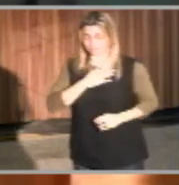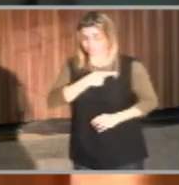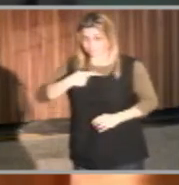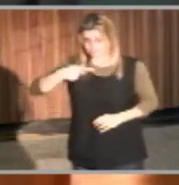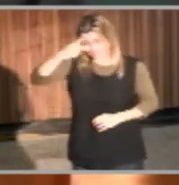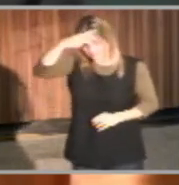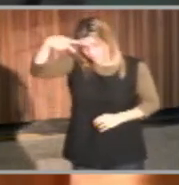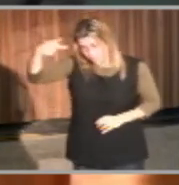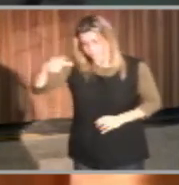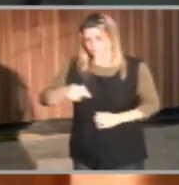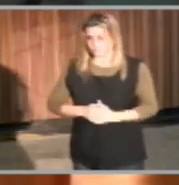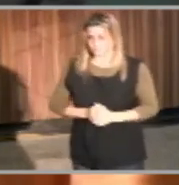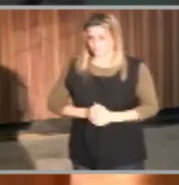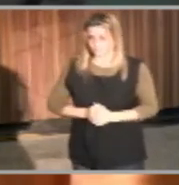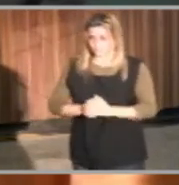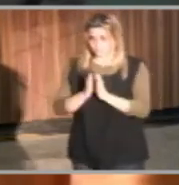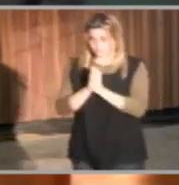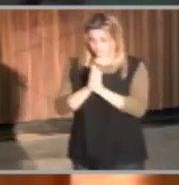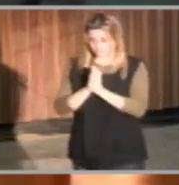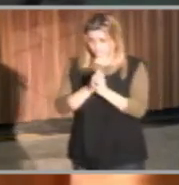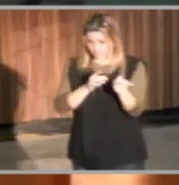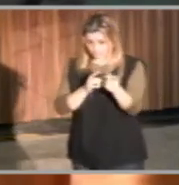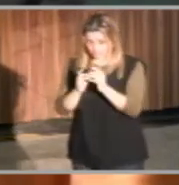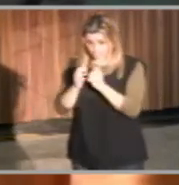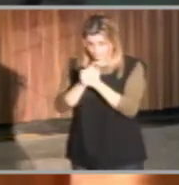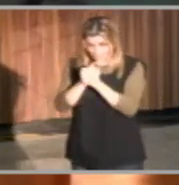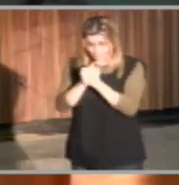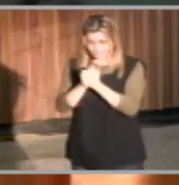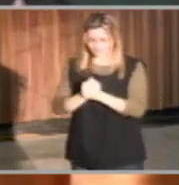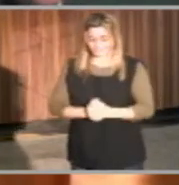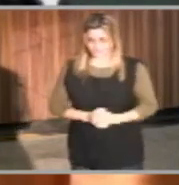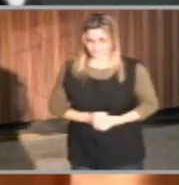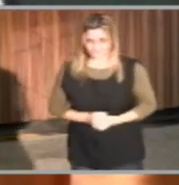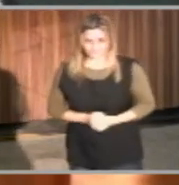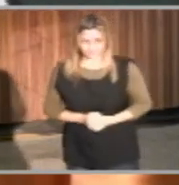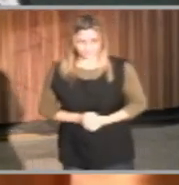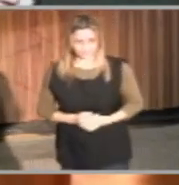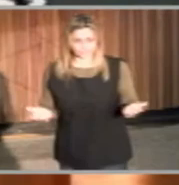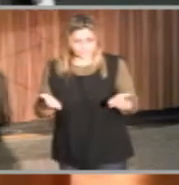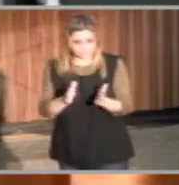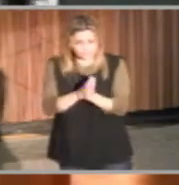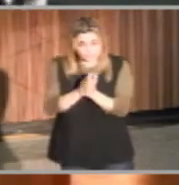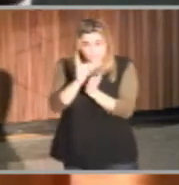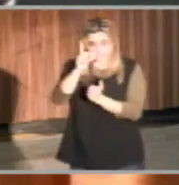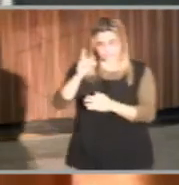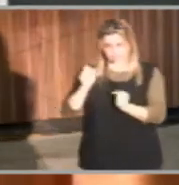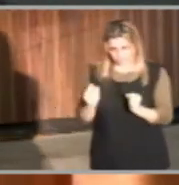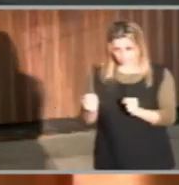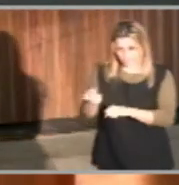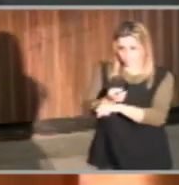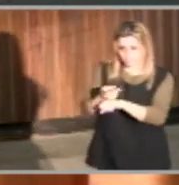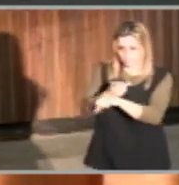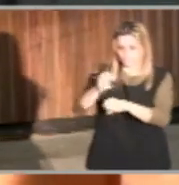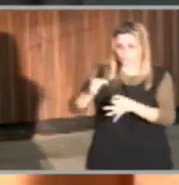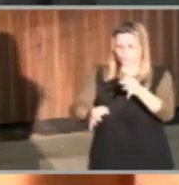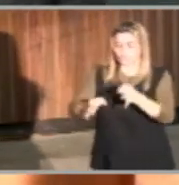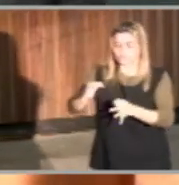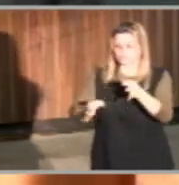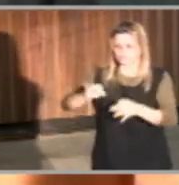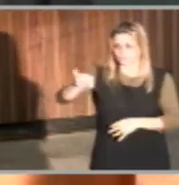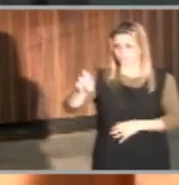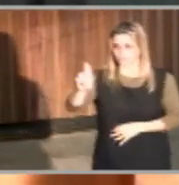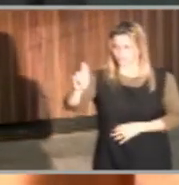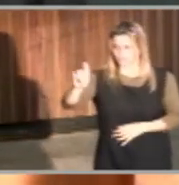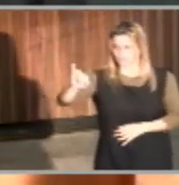lá, tá? Posso contar com você? Amém? Então abra agora a sua Bíblia no livro de Juízes, capítulo